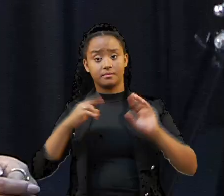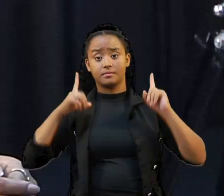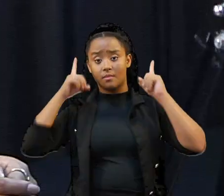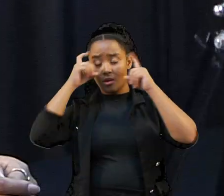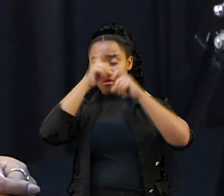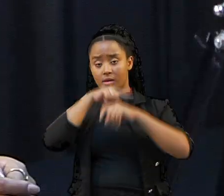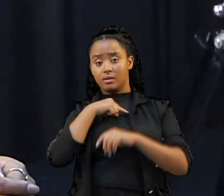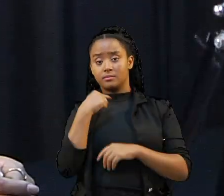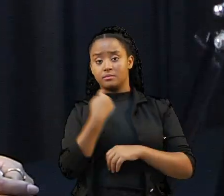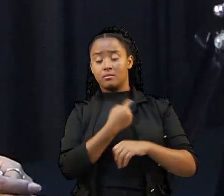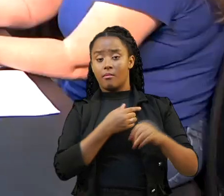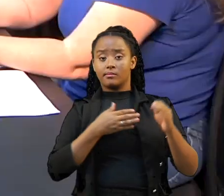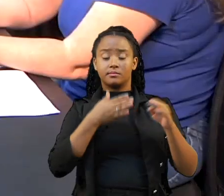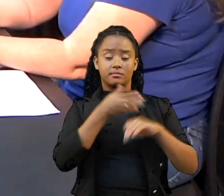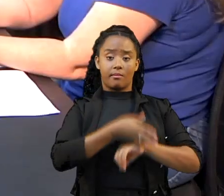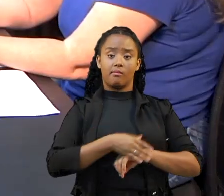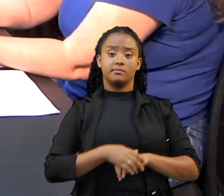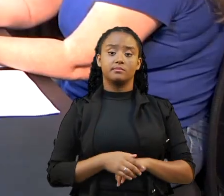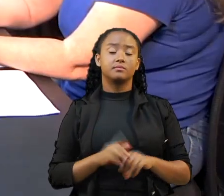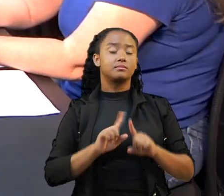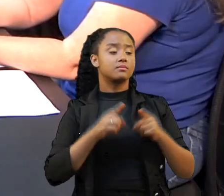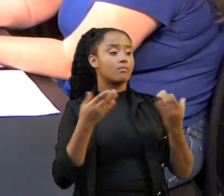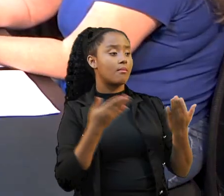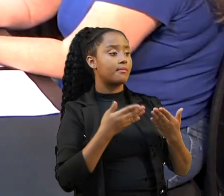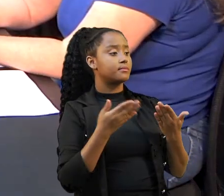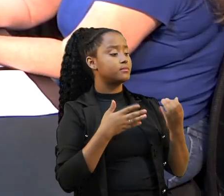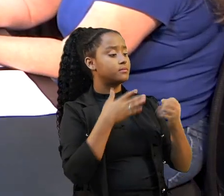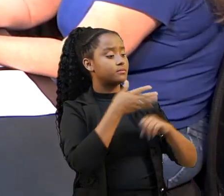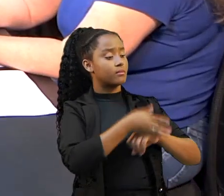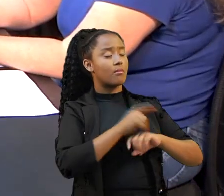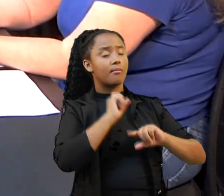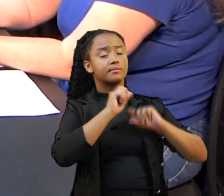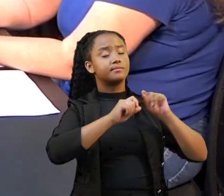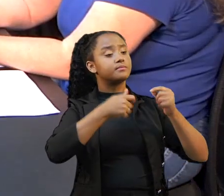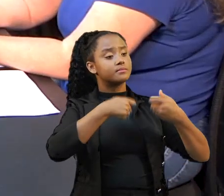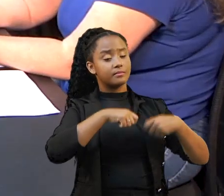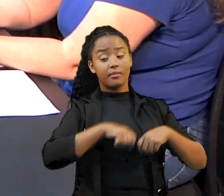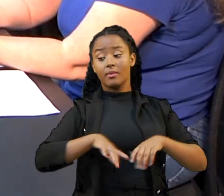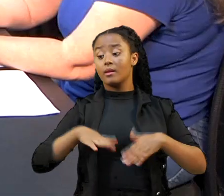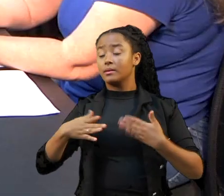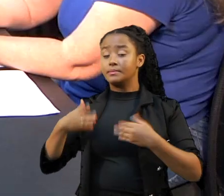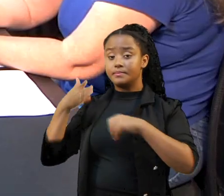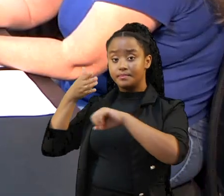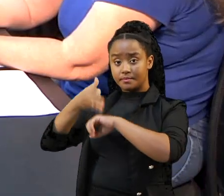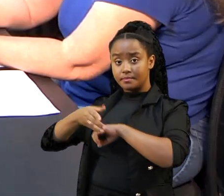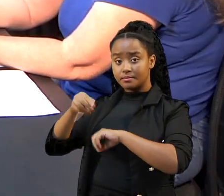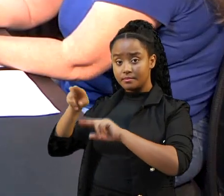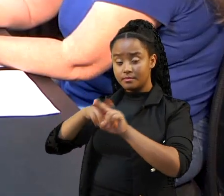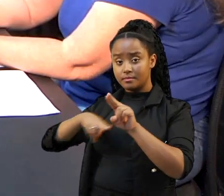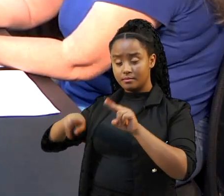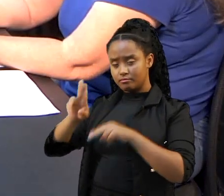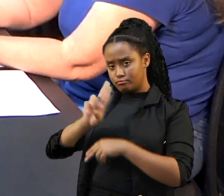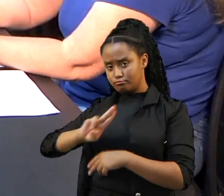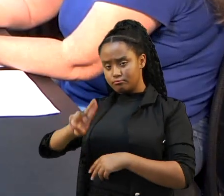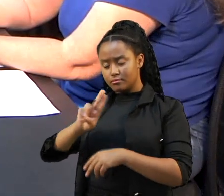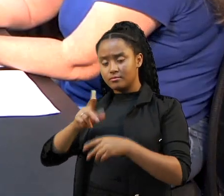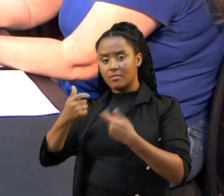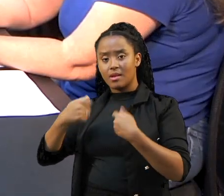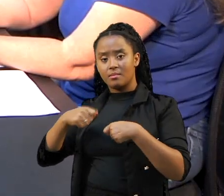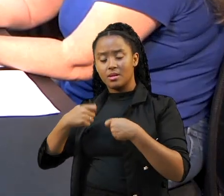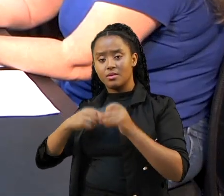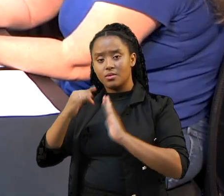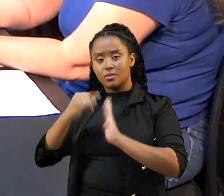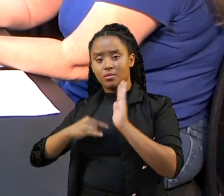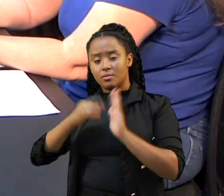o E acesso. agora, para o ingresso, o que é necessário? Para o ingresso é necessário um documento de comprovação de que é pertencente de